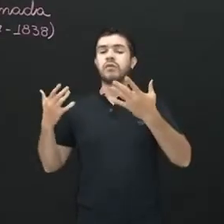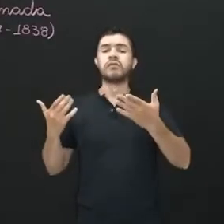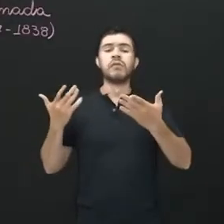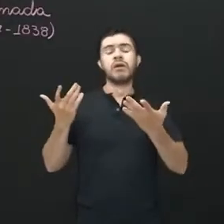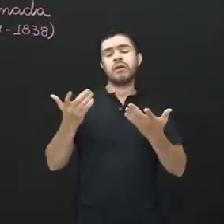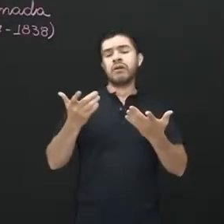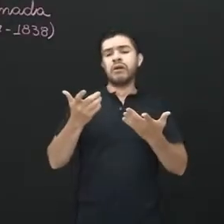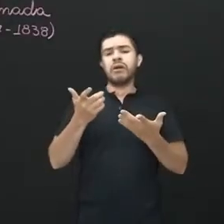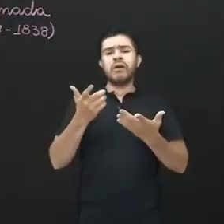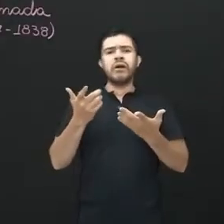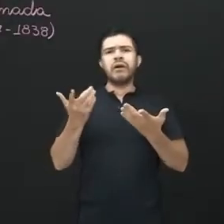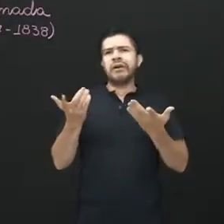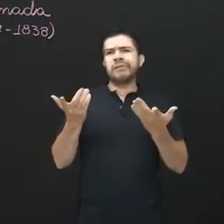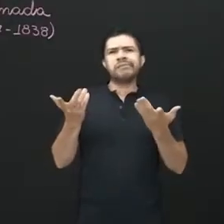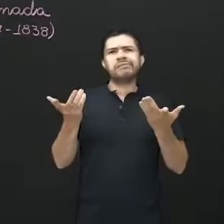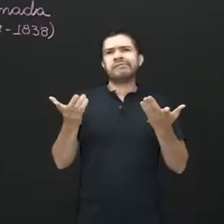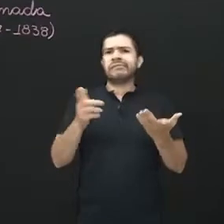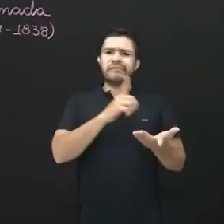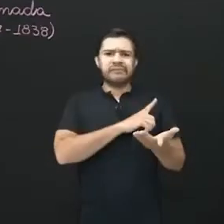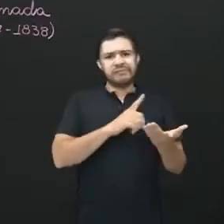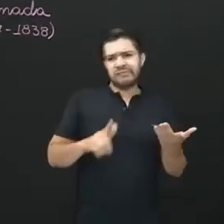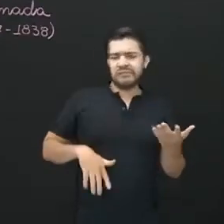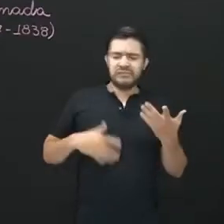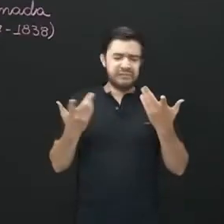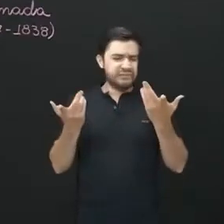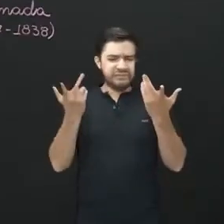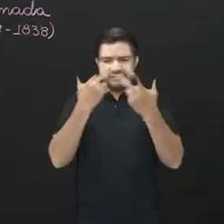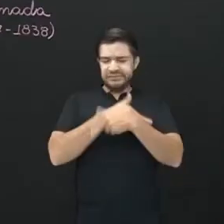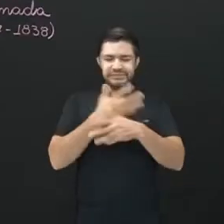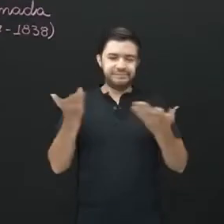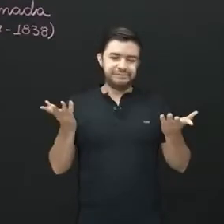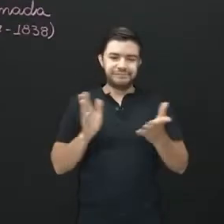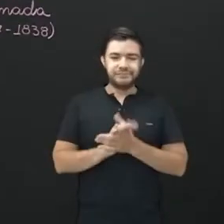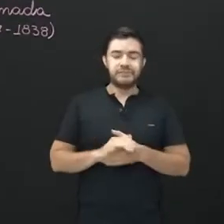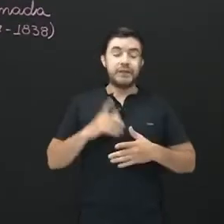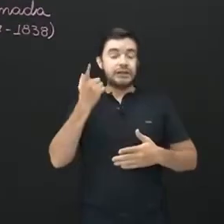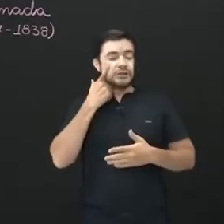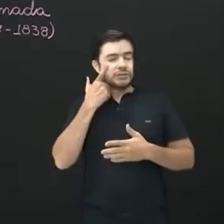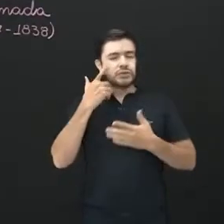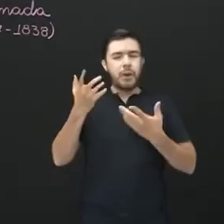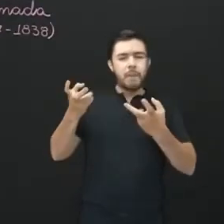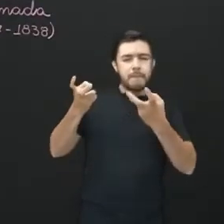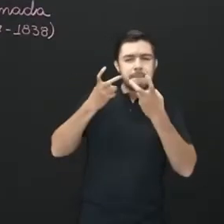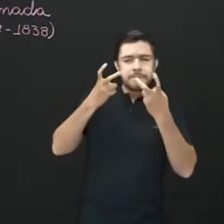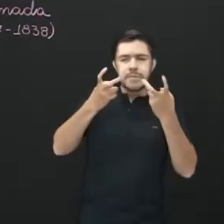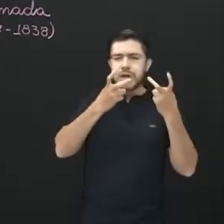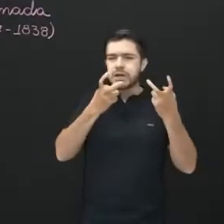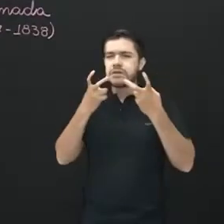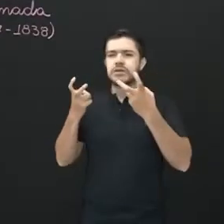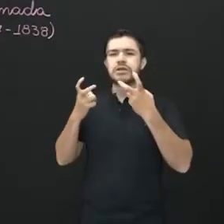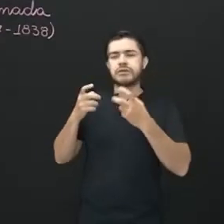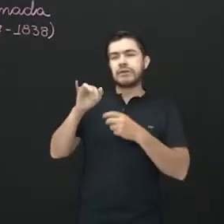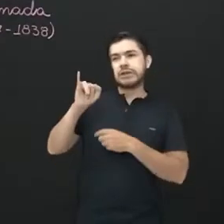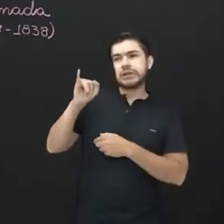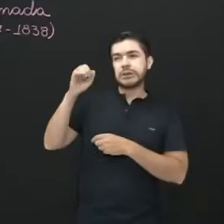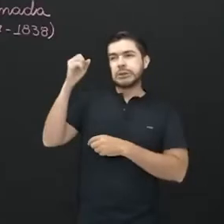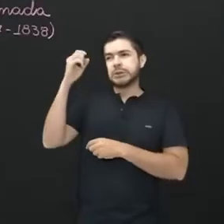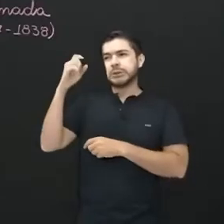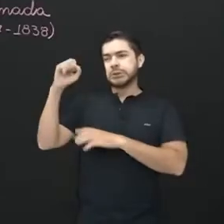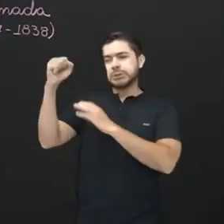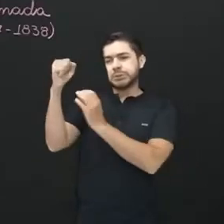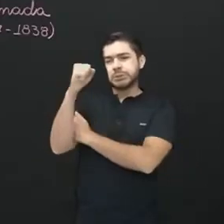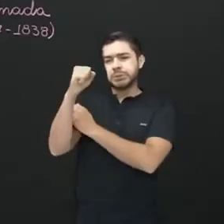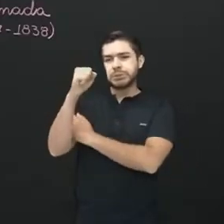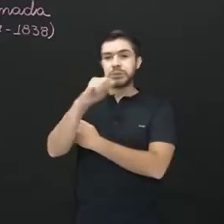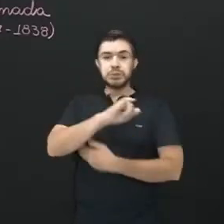Esse conjunto de características, se a gente observar junto, né, ou seja, da centralização do poder na mão do imperador, na mão das